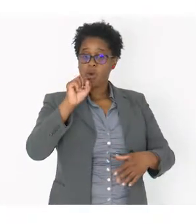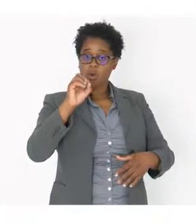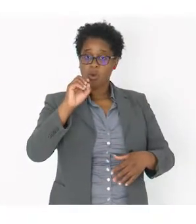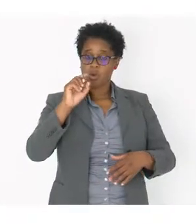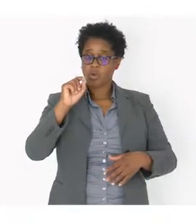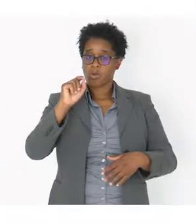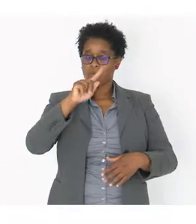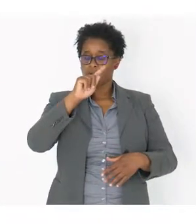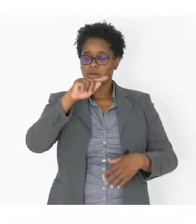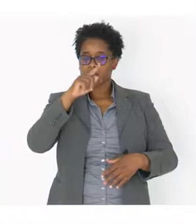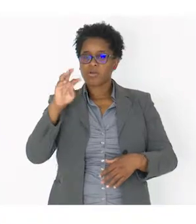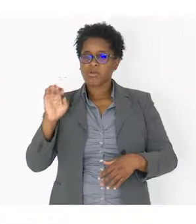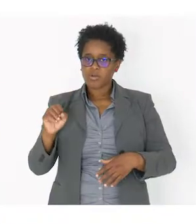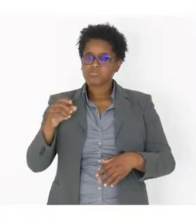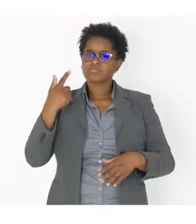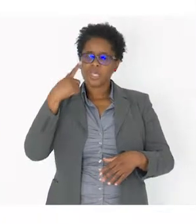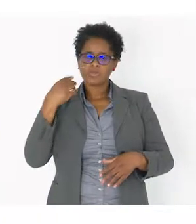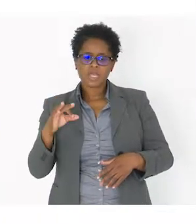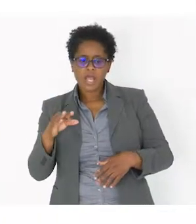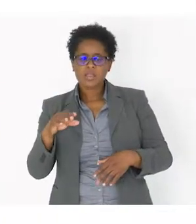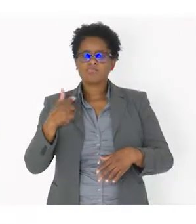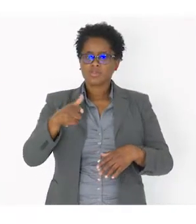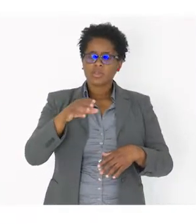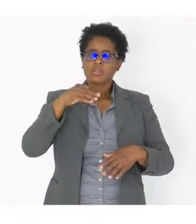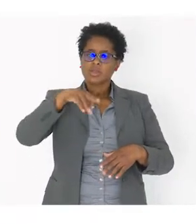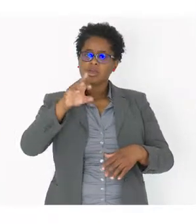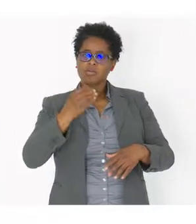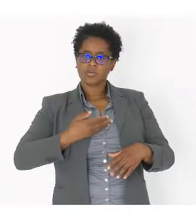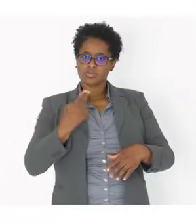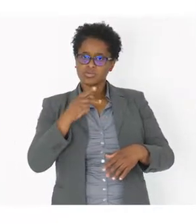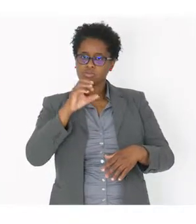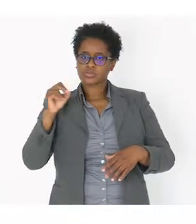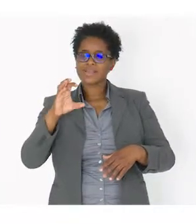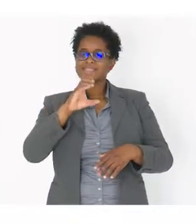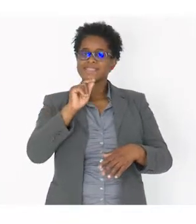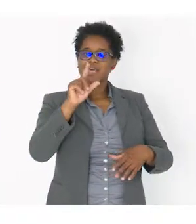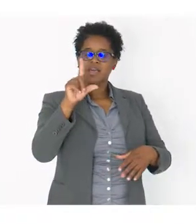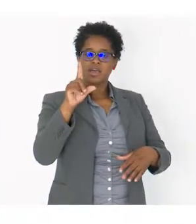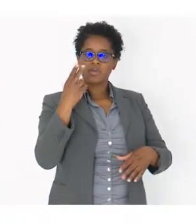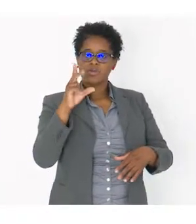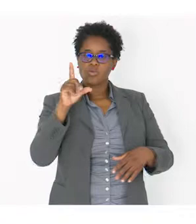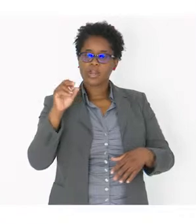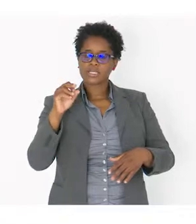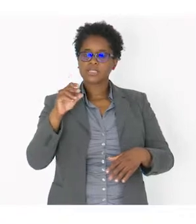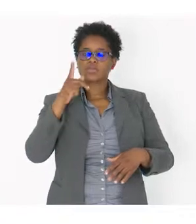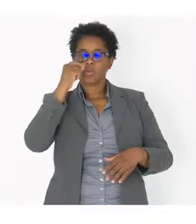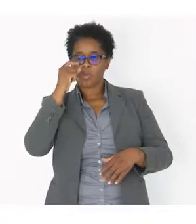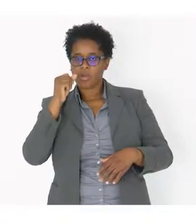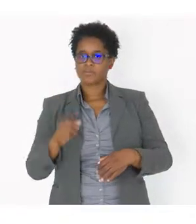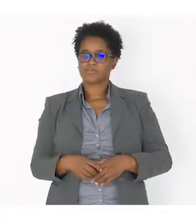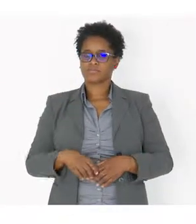especializados na produção das células sexuais masculinas e